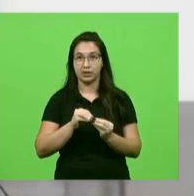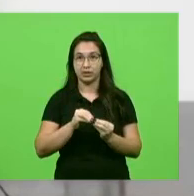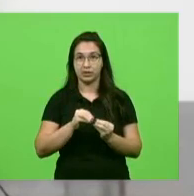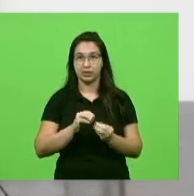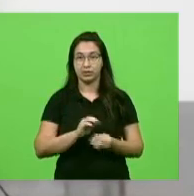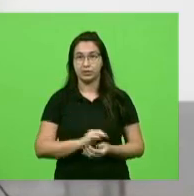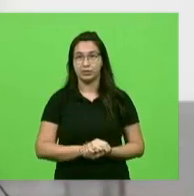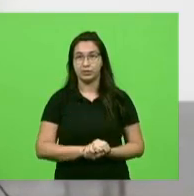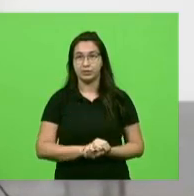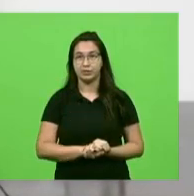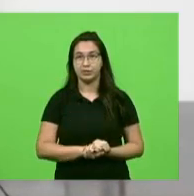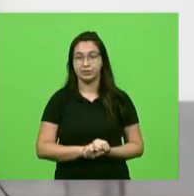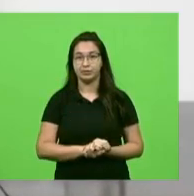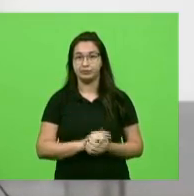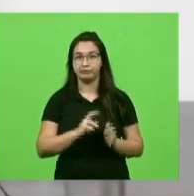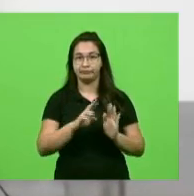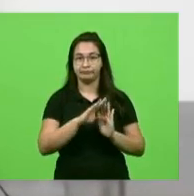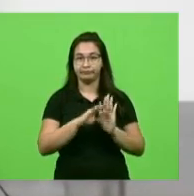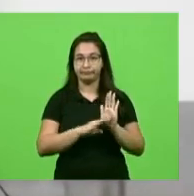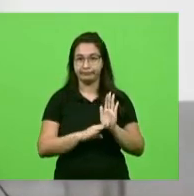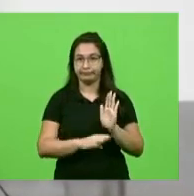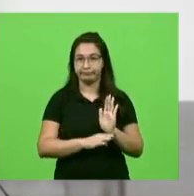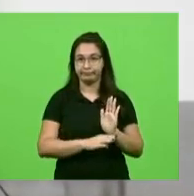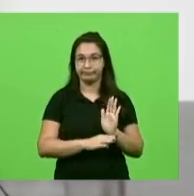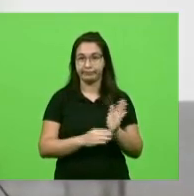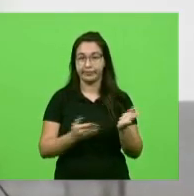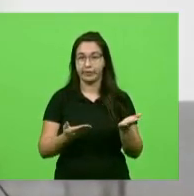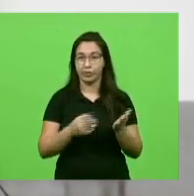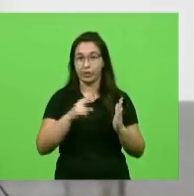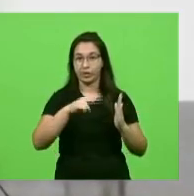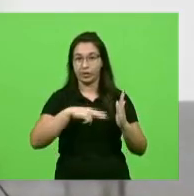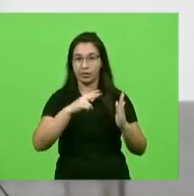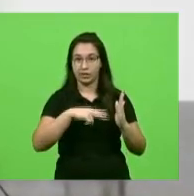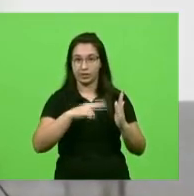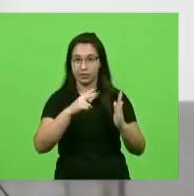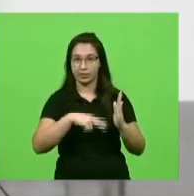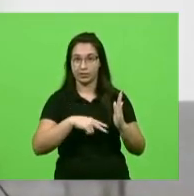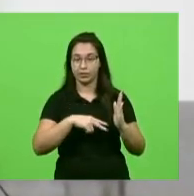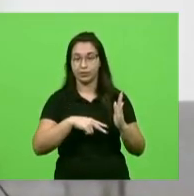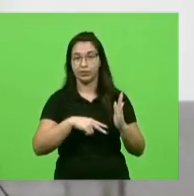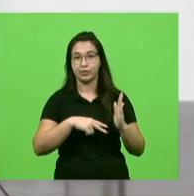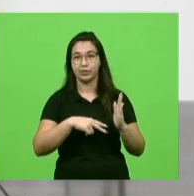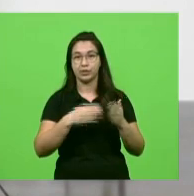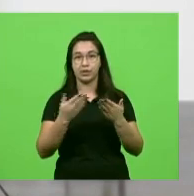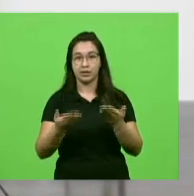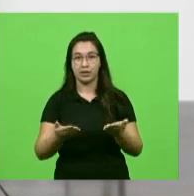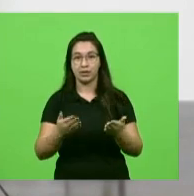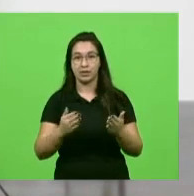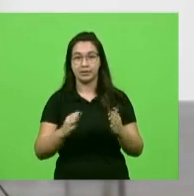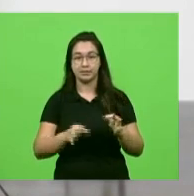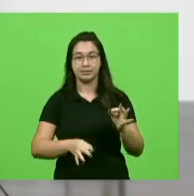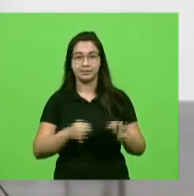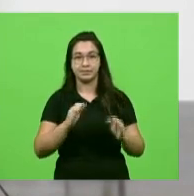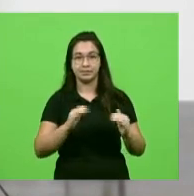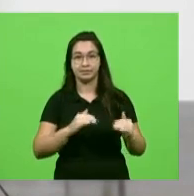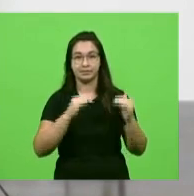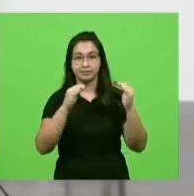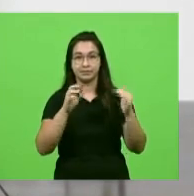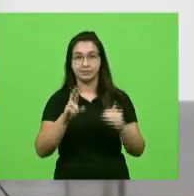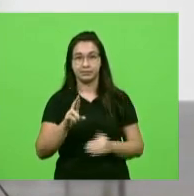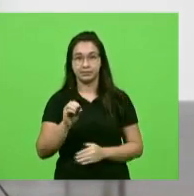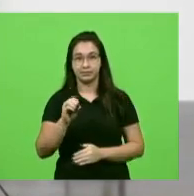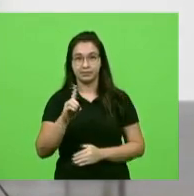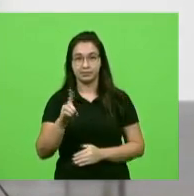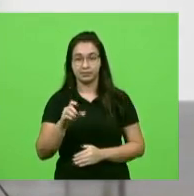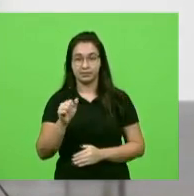Seguindo o nosso roteiro, está prevista agora a leitura do relatório pela desembargadora Rosane. A exemplo